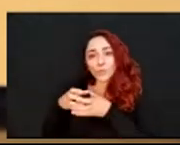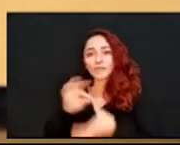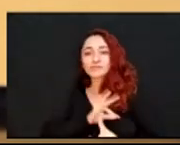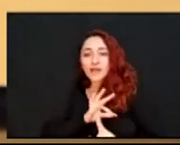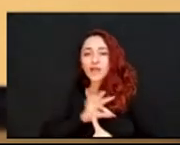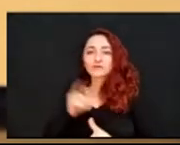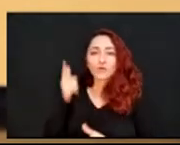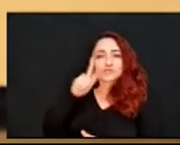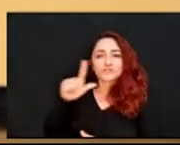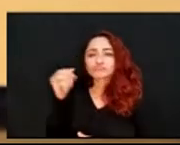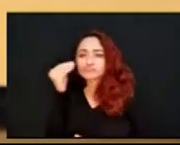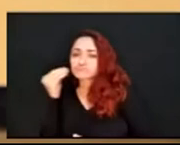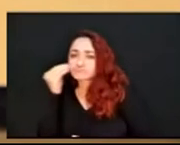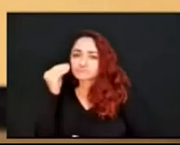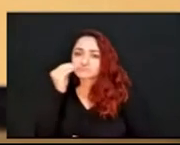ele